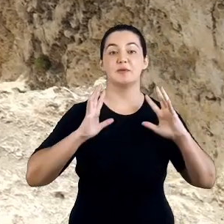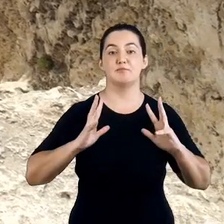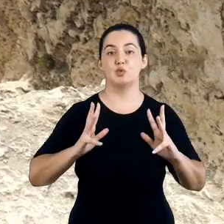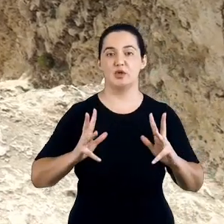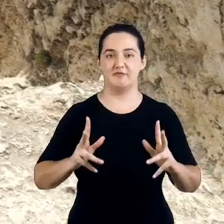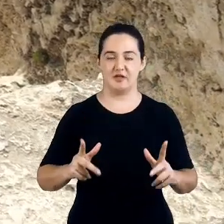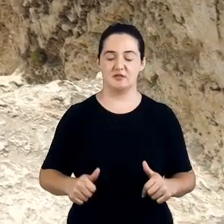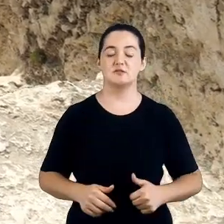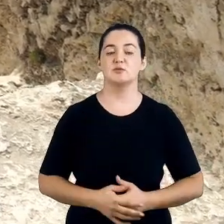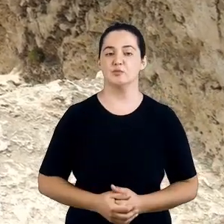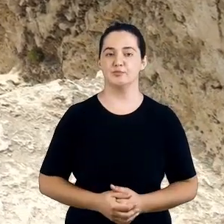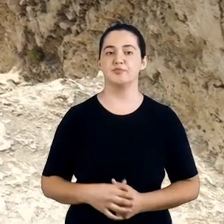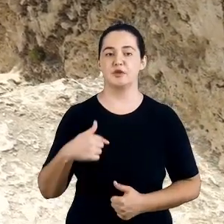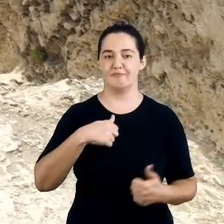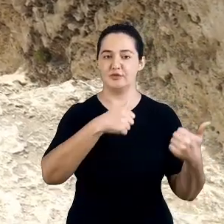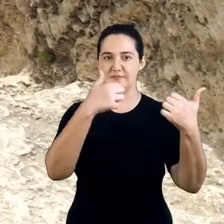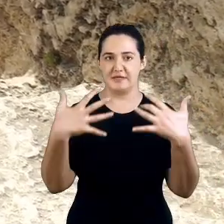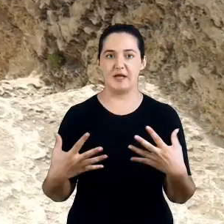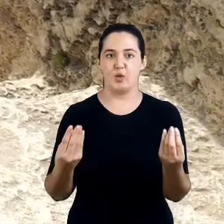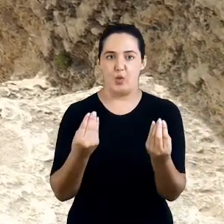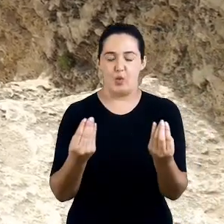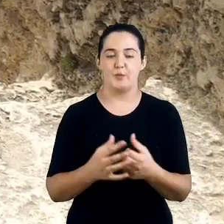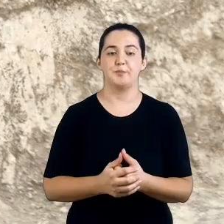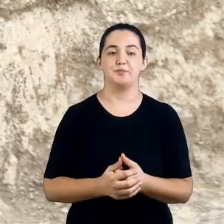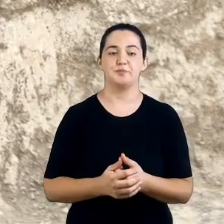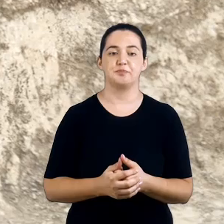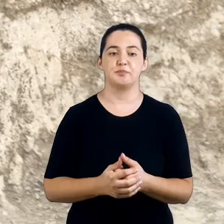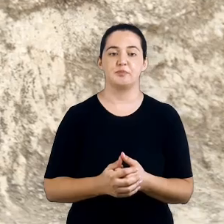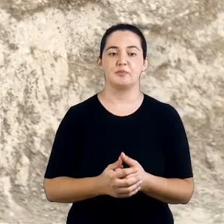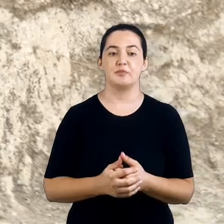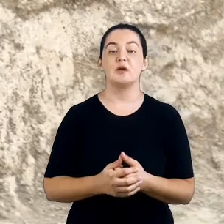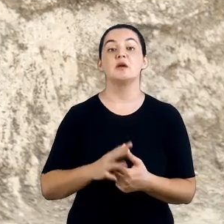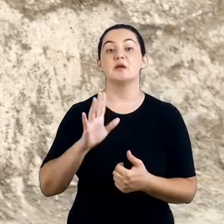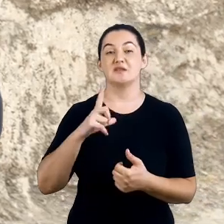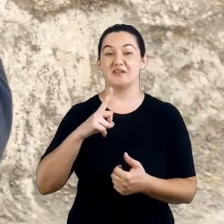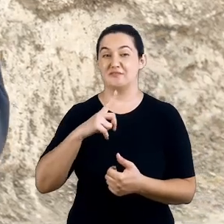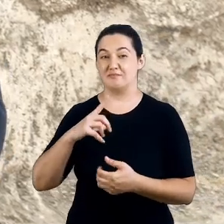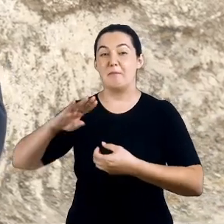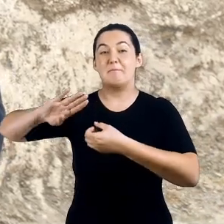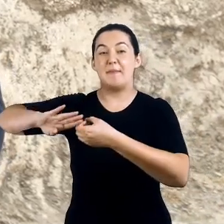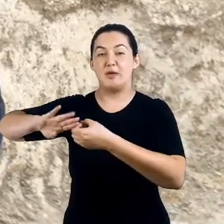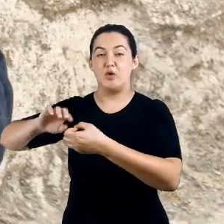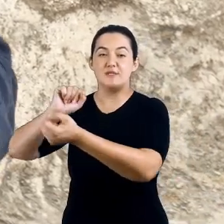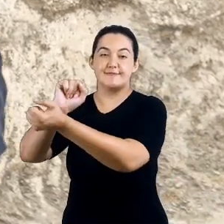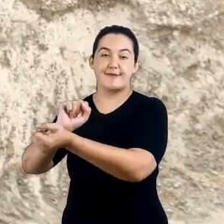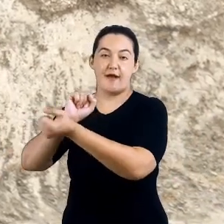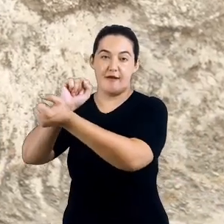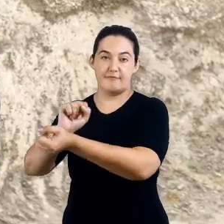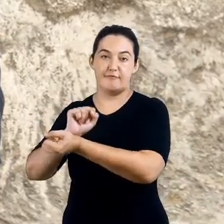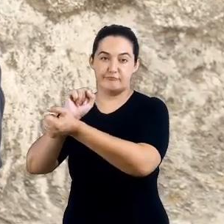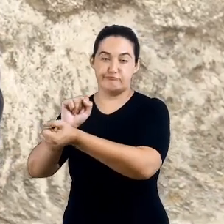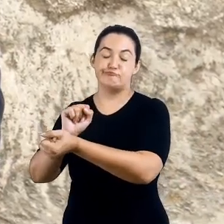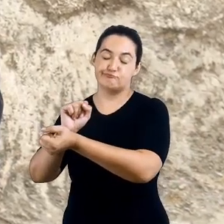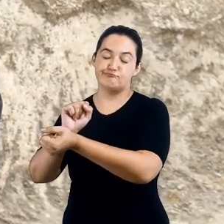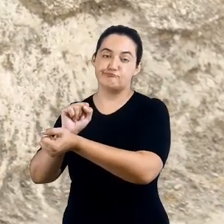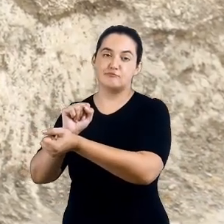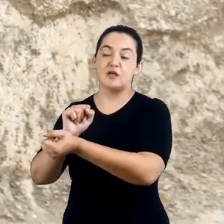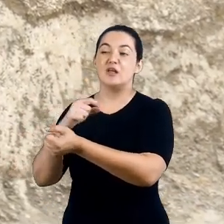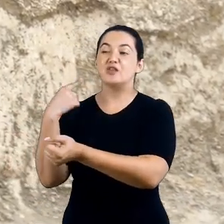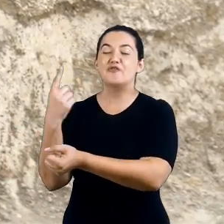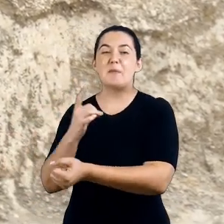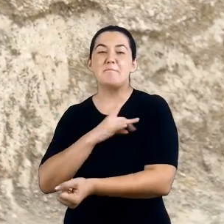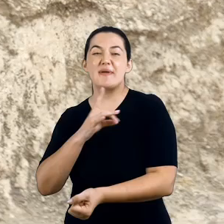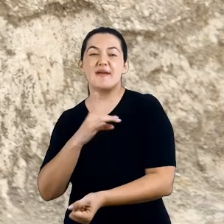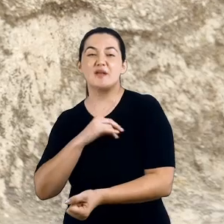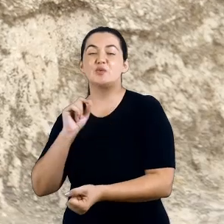à purificação. Eu vou explicar a você como isso funciona. Depois do cativeiro babilônico, muitos judeus temeram que